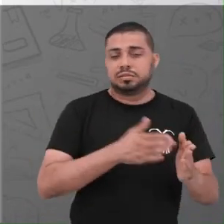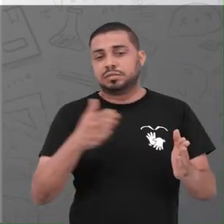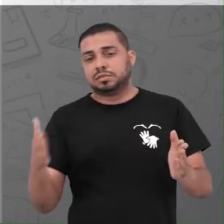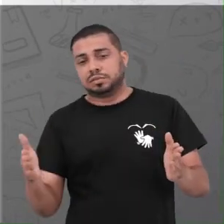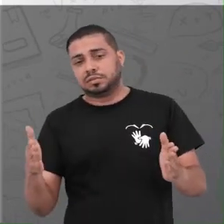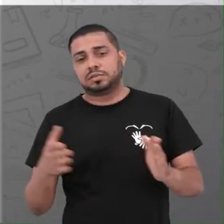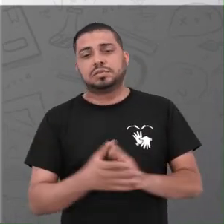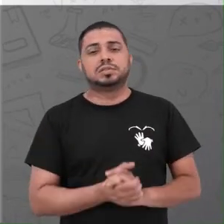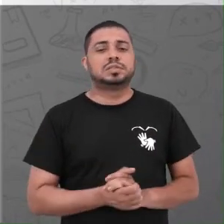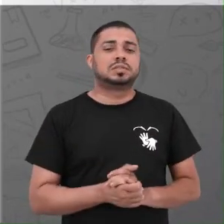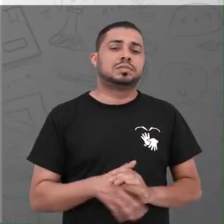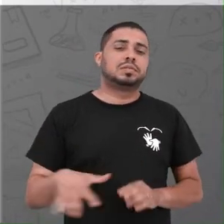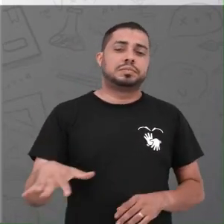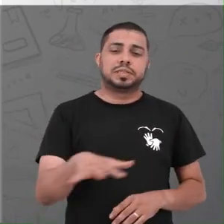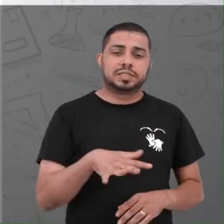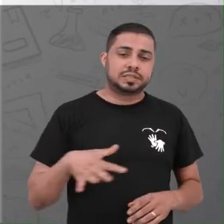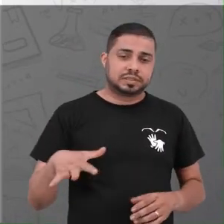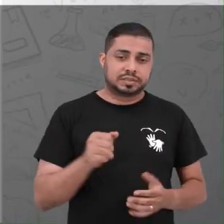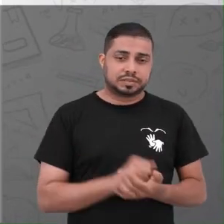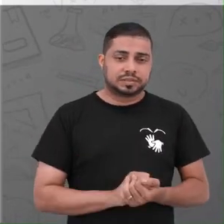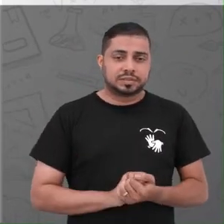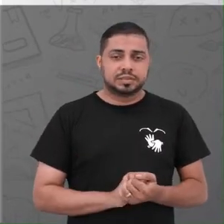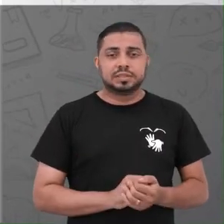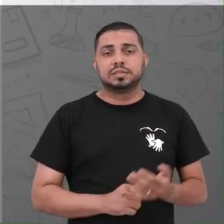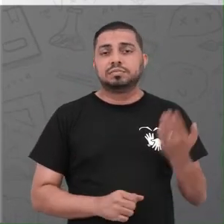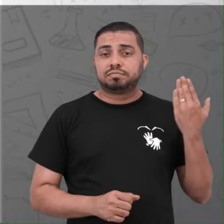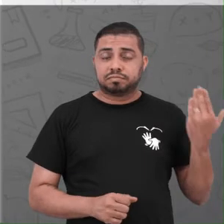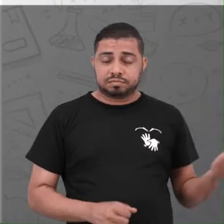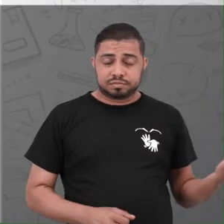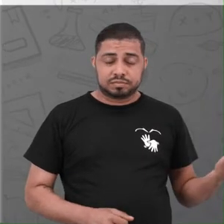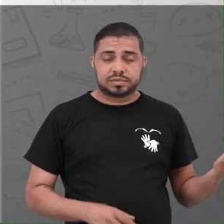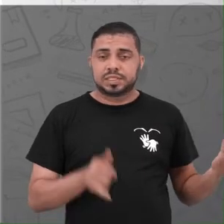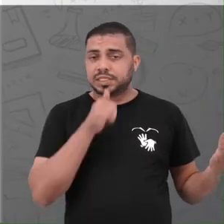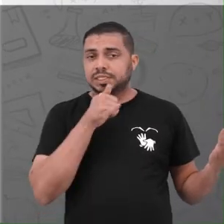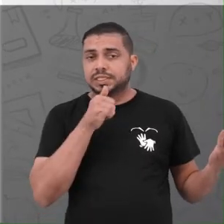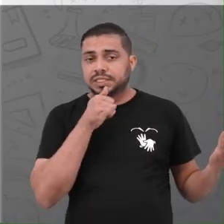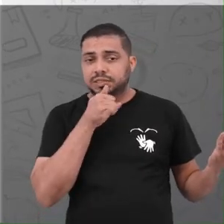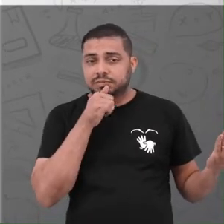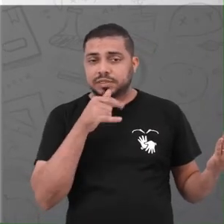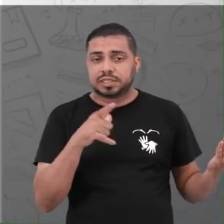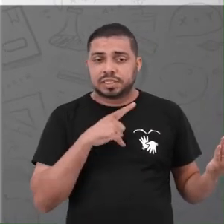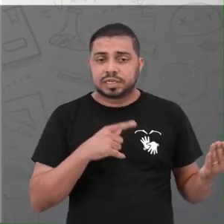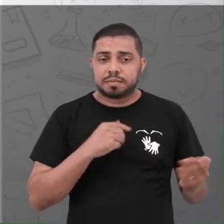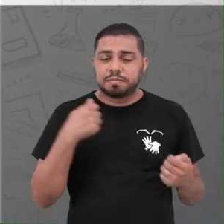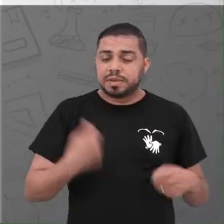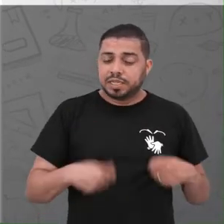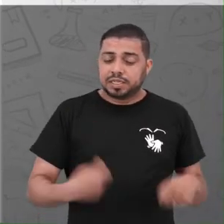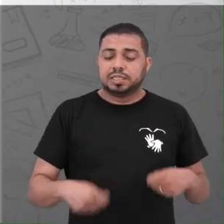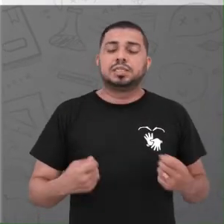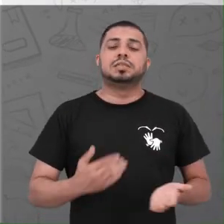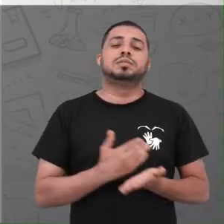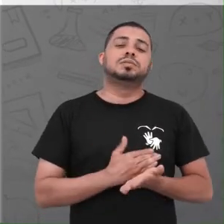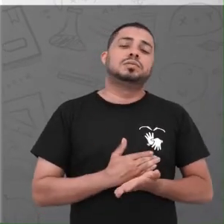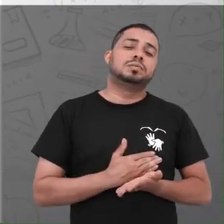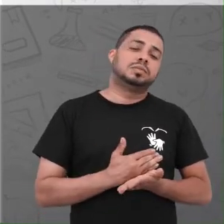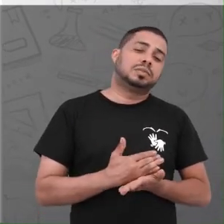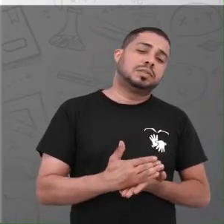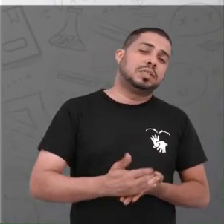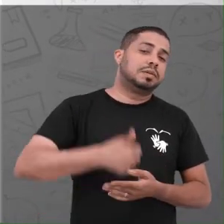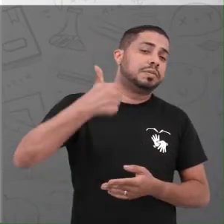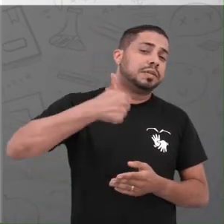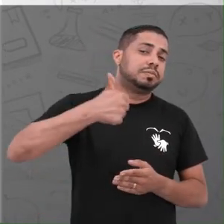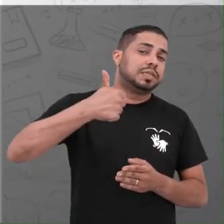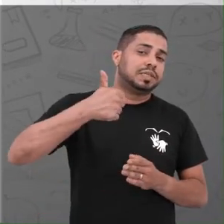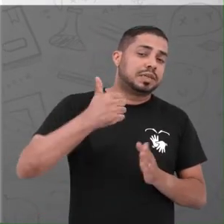alvenaria do ambiente. No caso de uma peça como essa, a cota em série ela tem que começar, né, da primeira